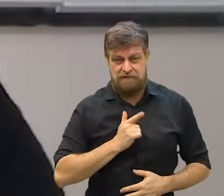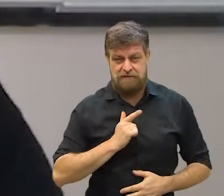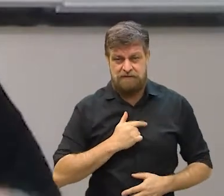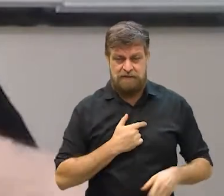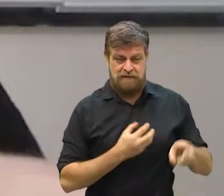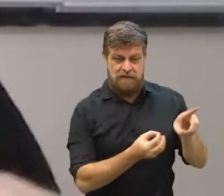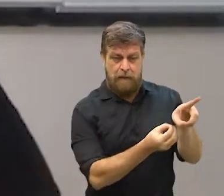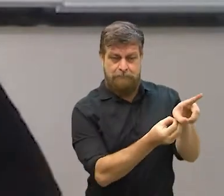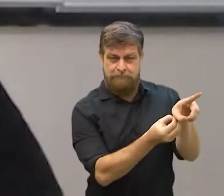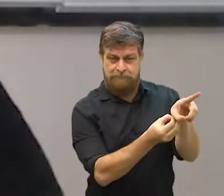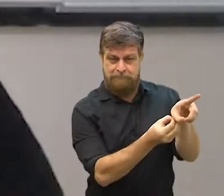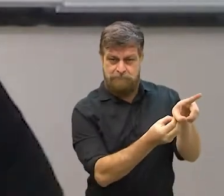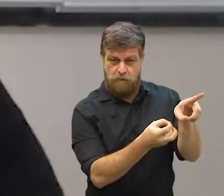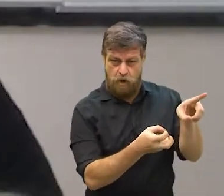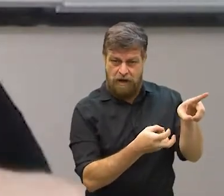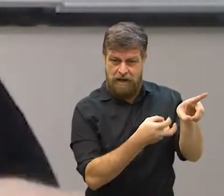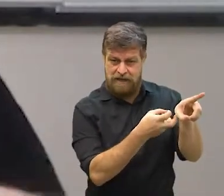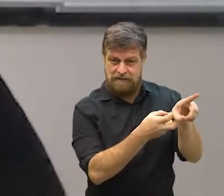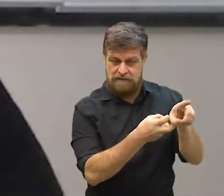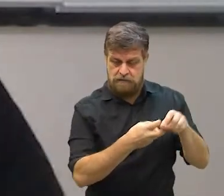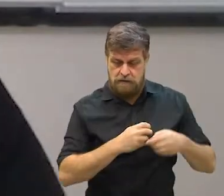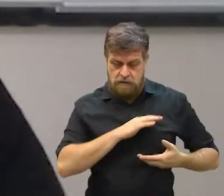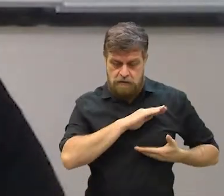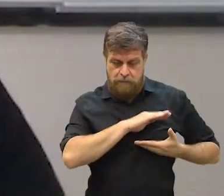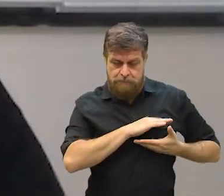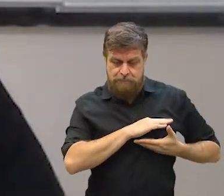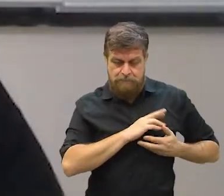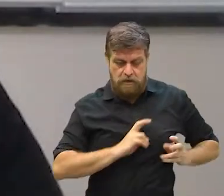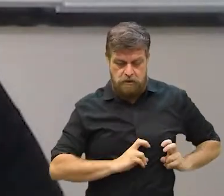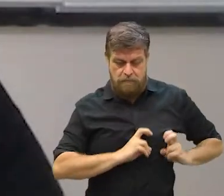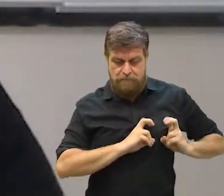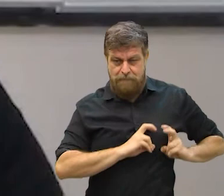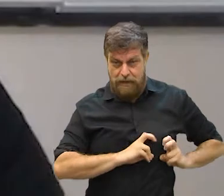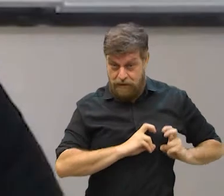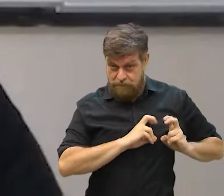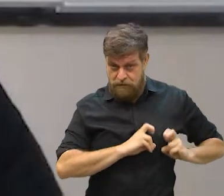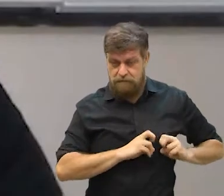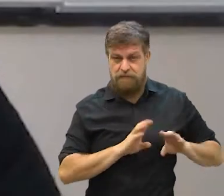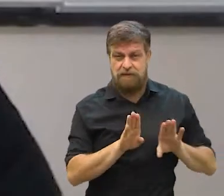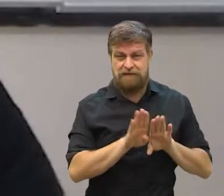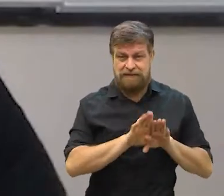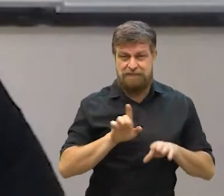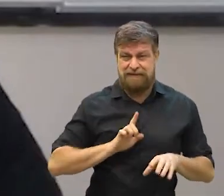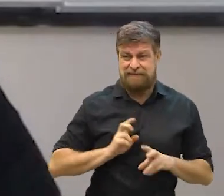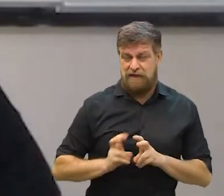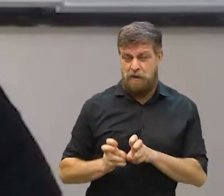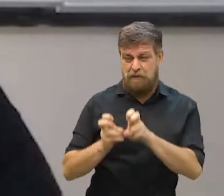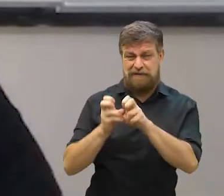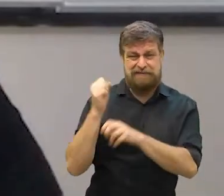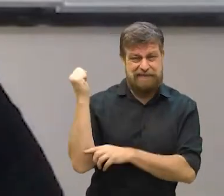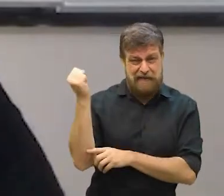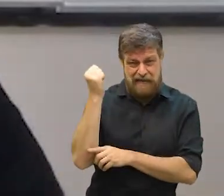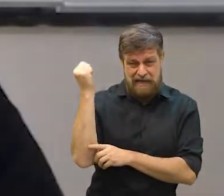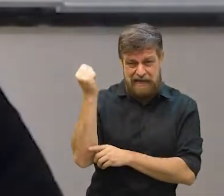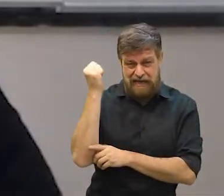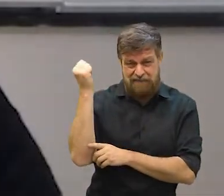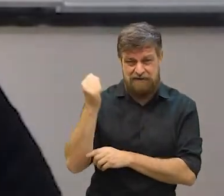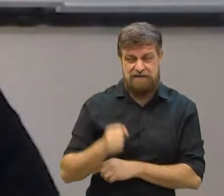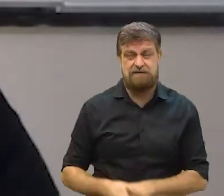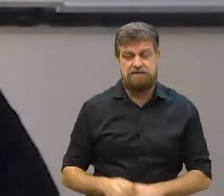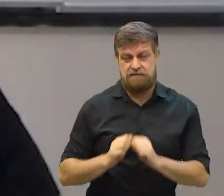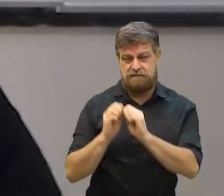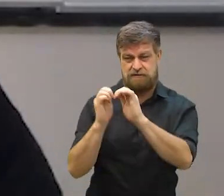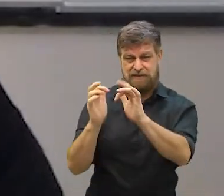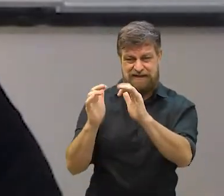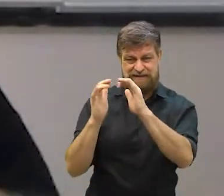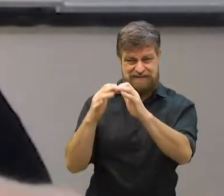de próstata, câncer de mama, um câncer grave e altamente maligno do cérebro, que